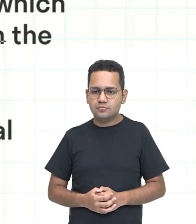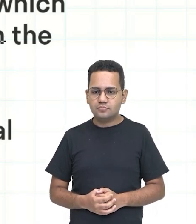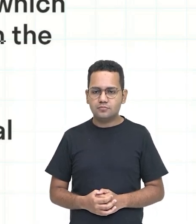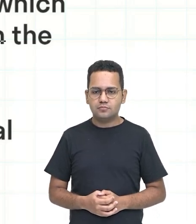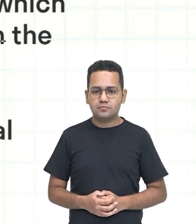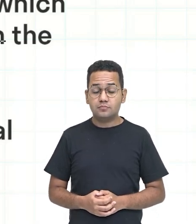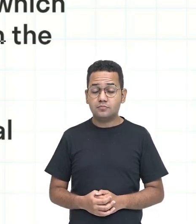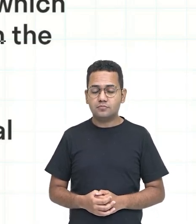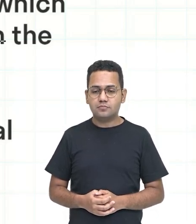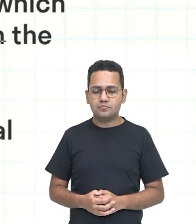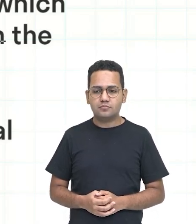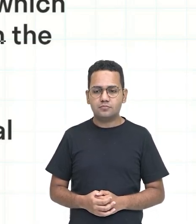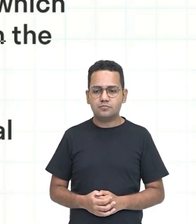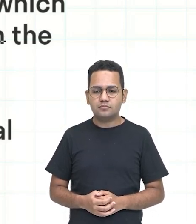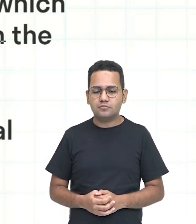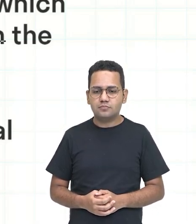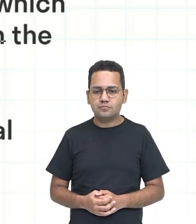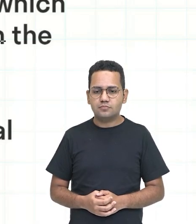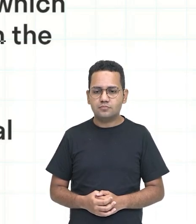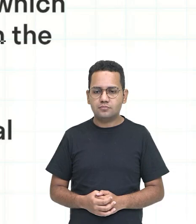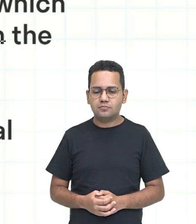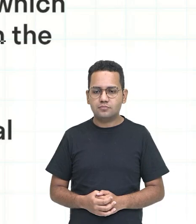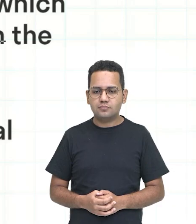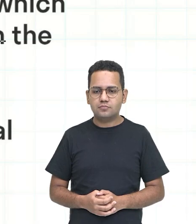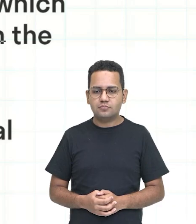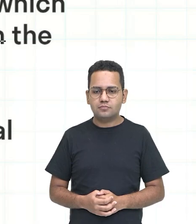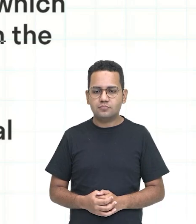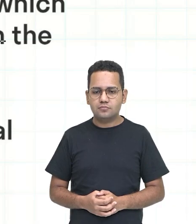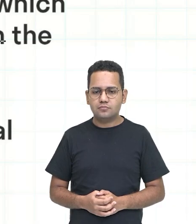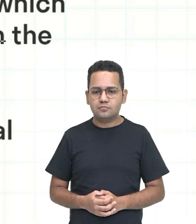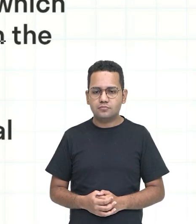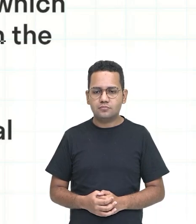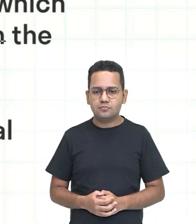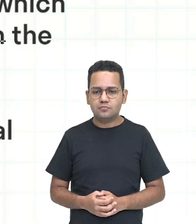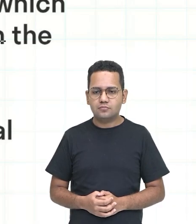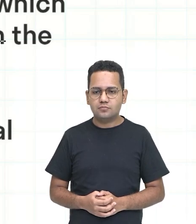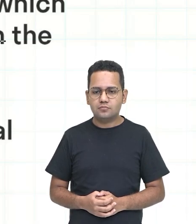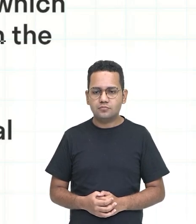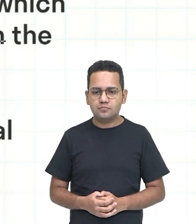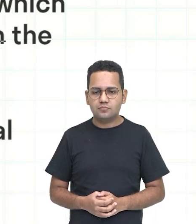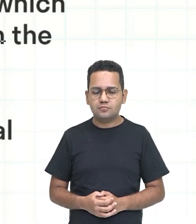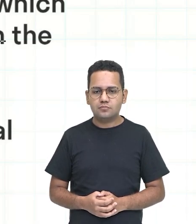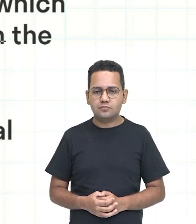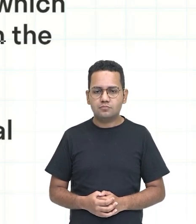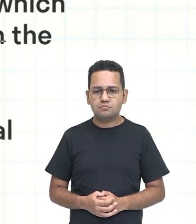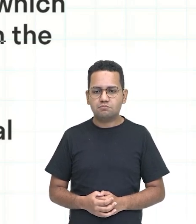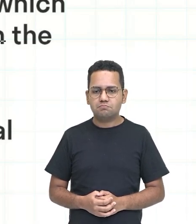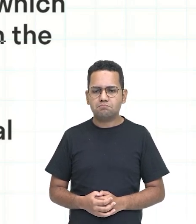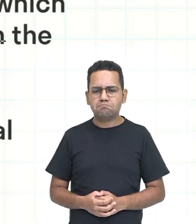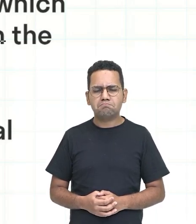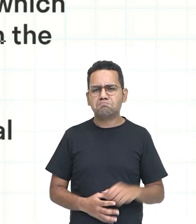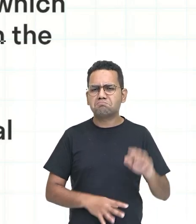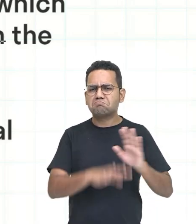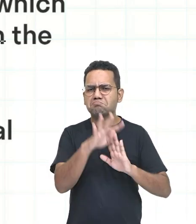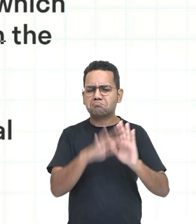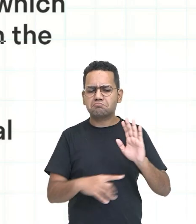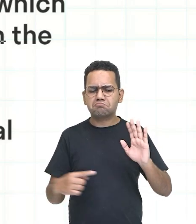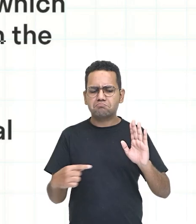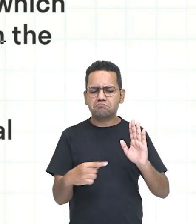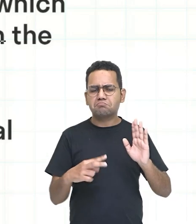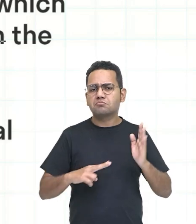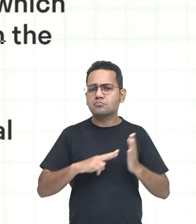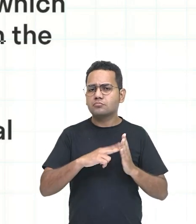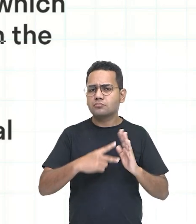this into a single theory of quantum gravity remains one of the biggest challenges in Theoretical Physics. O que está escrito então nessa primeira